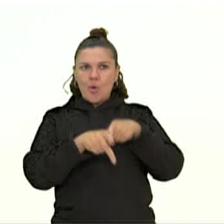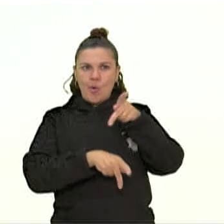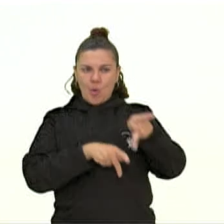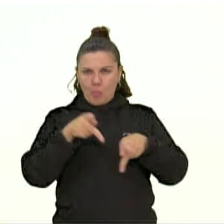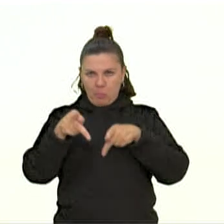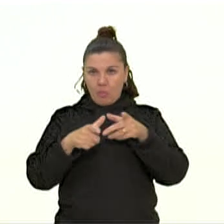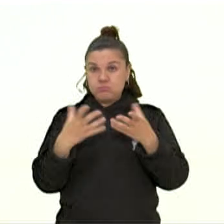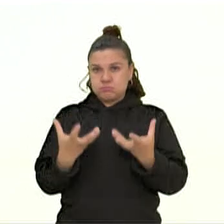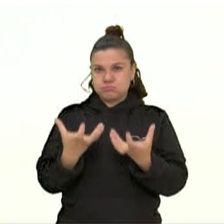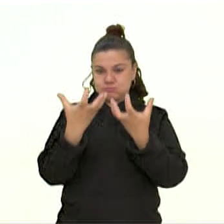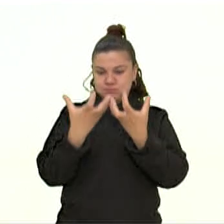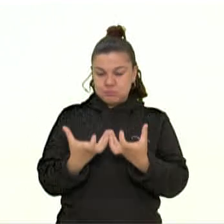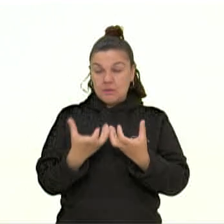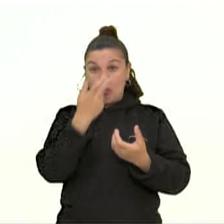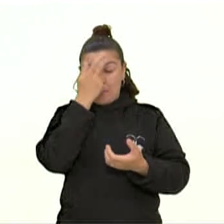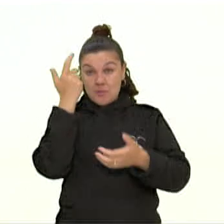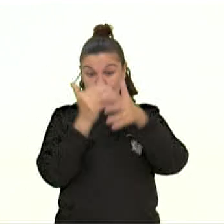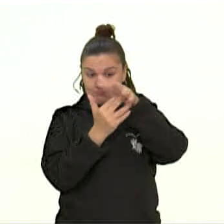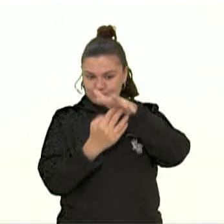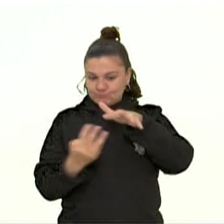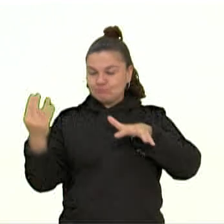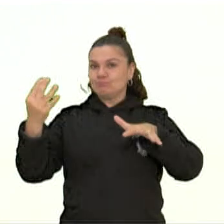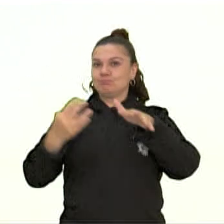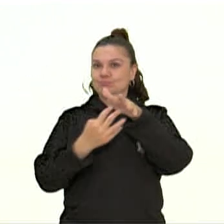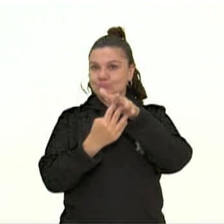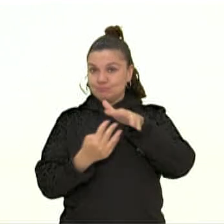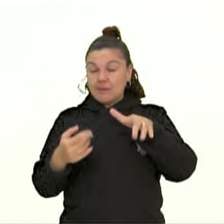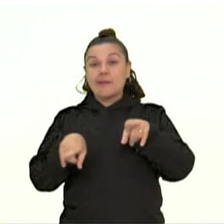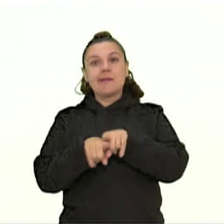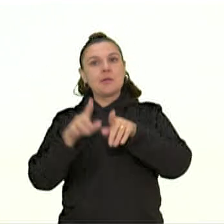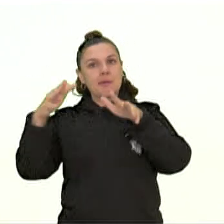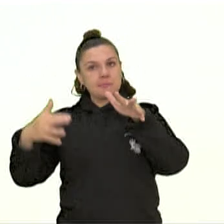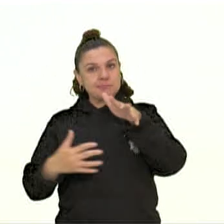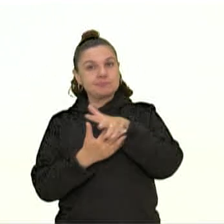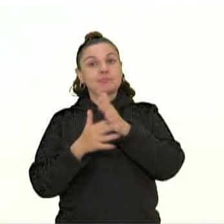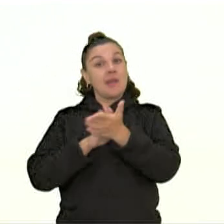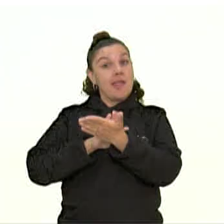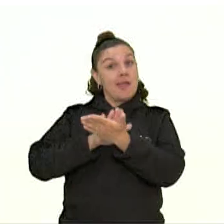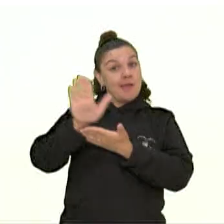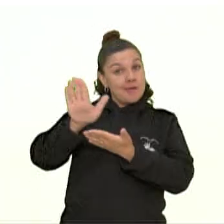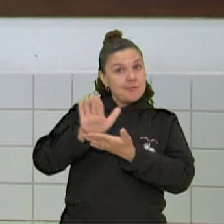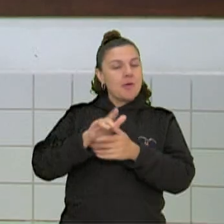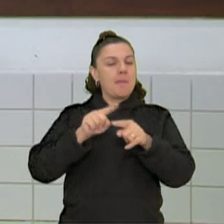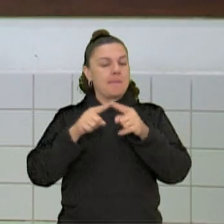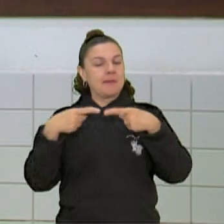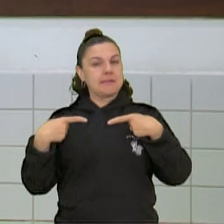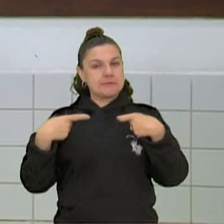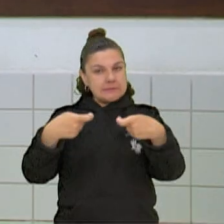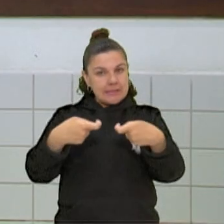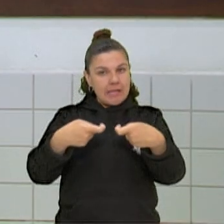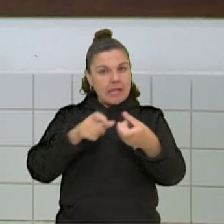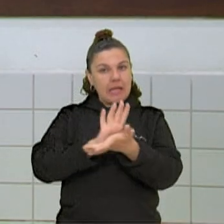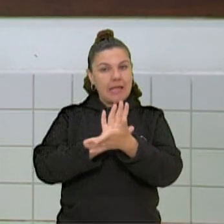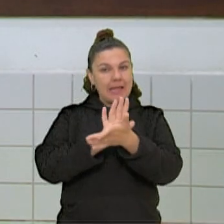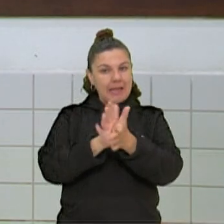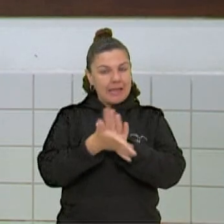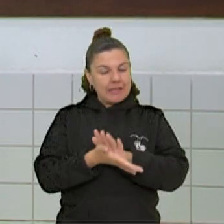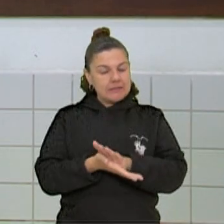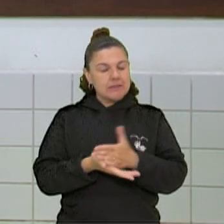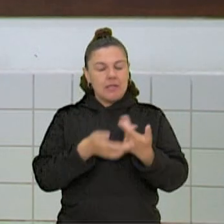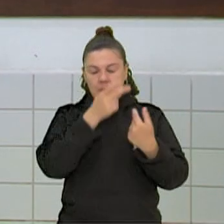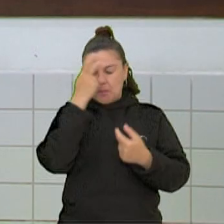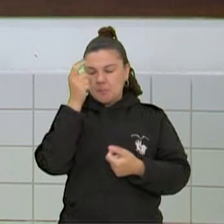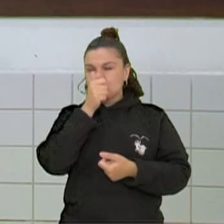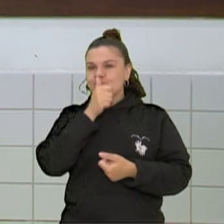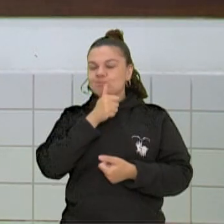escala, são países de origem e de destino de refugiados, né, mas esses conflitos, né, forçam a